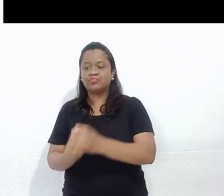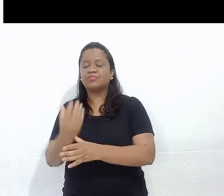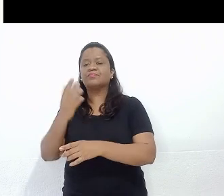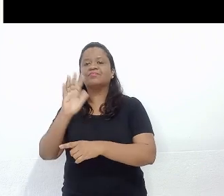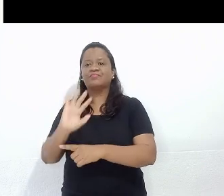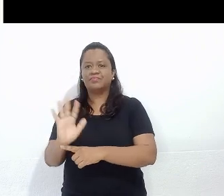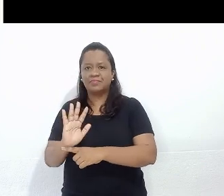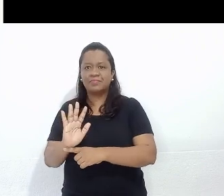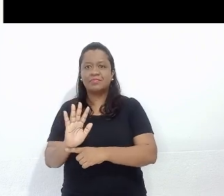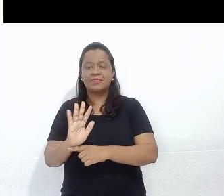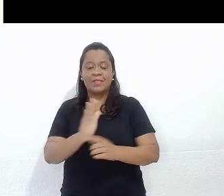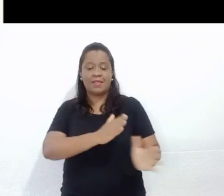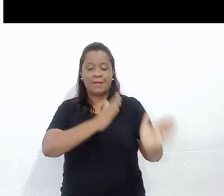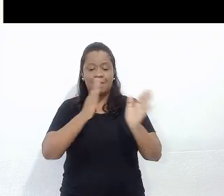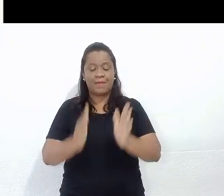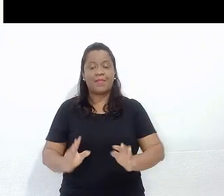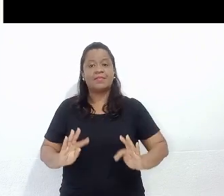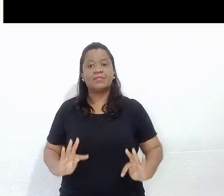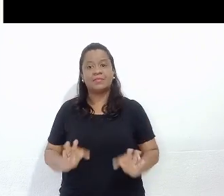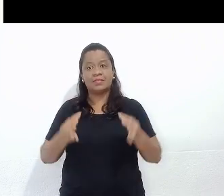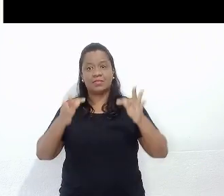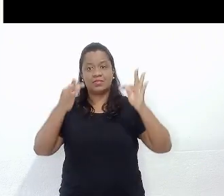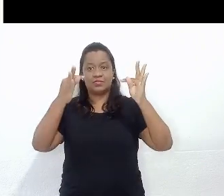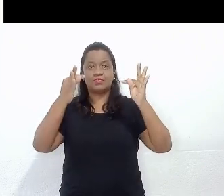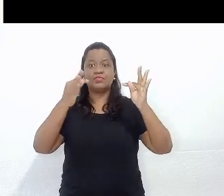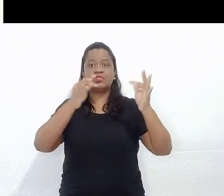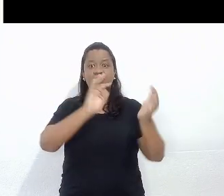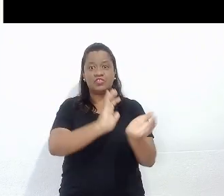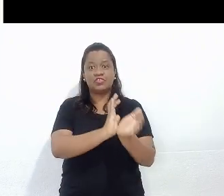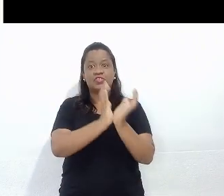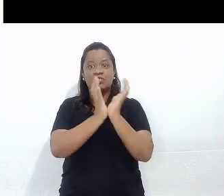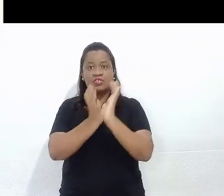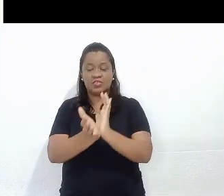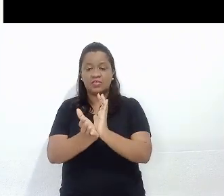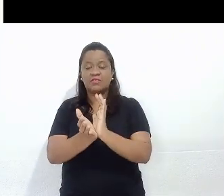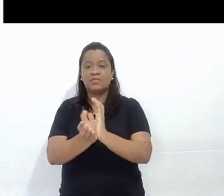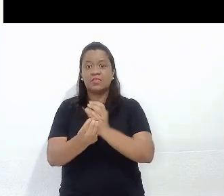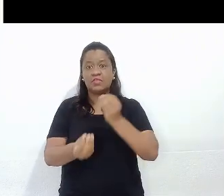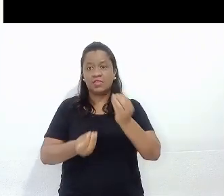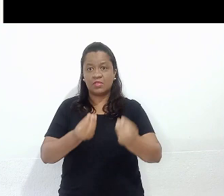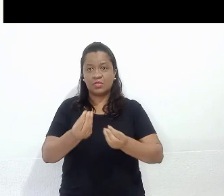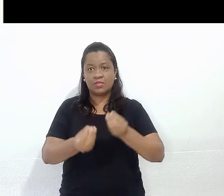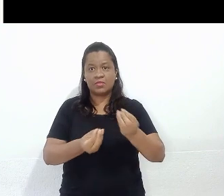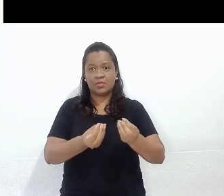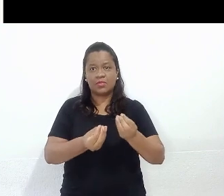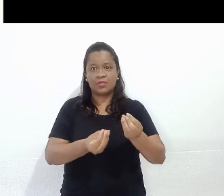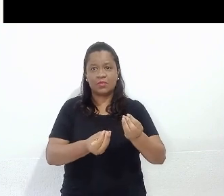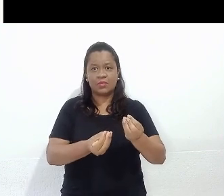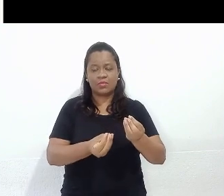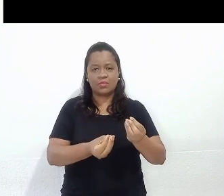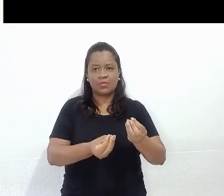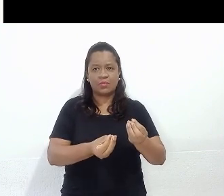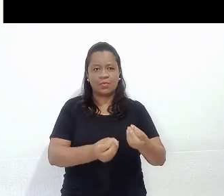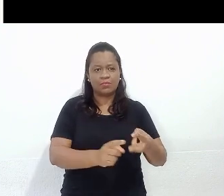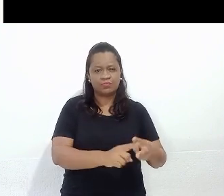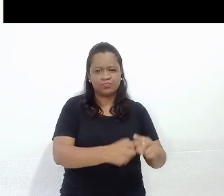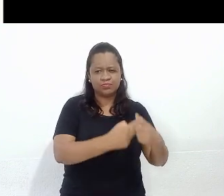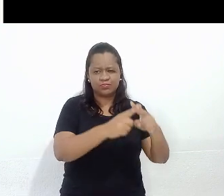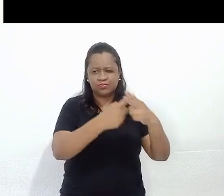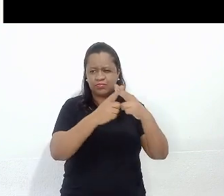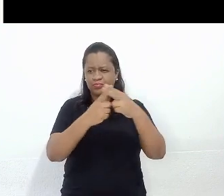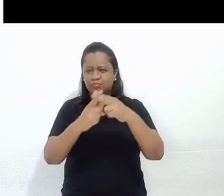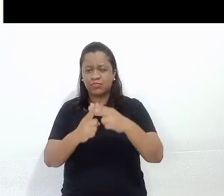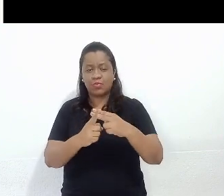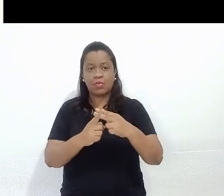falei, tecnológica. Tá? A parte de equipamento e de como realizar todo aquele ideal, tudo aquilo que